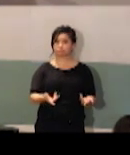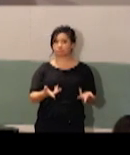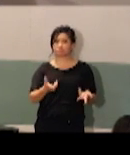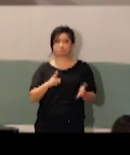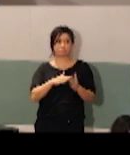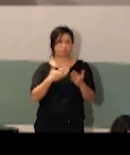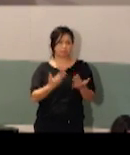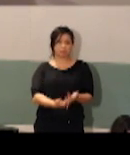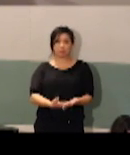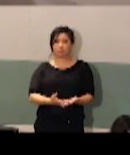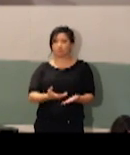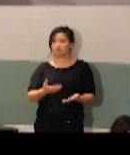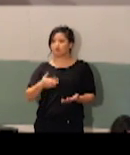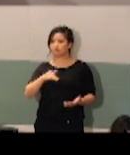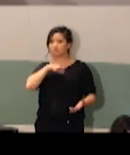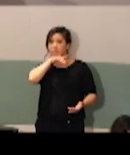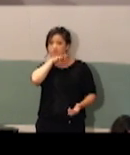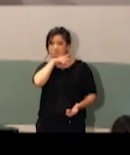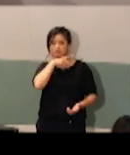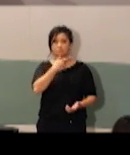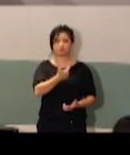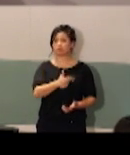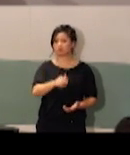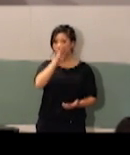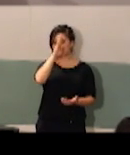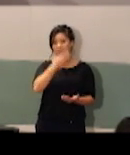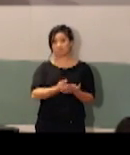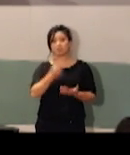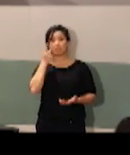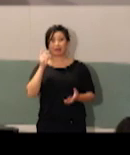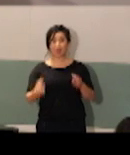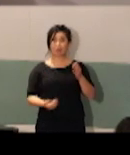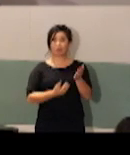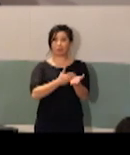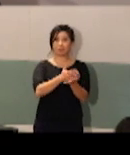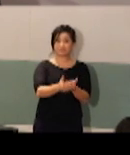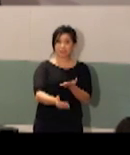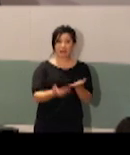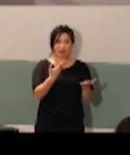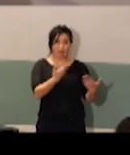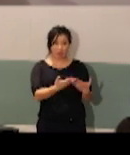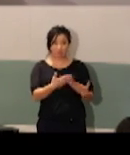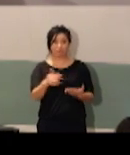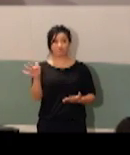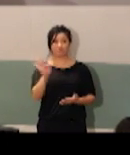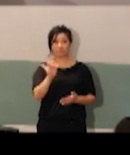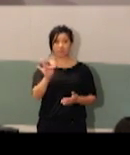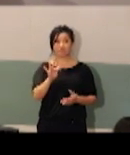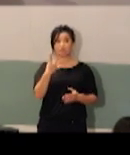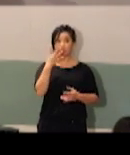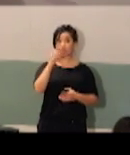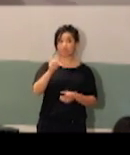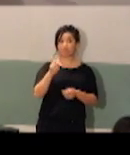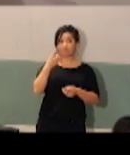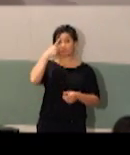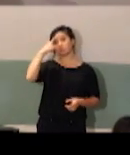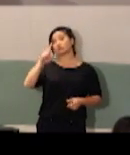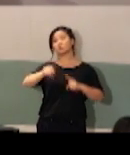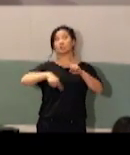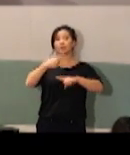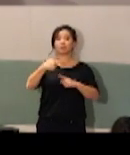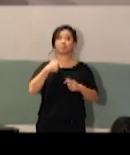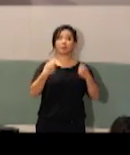E para abrir as aulas em fevereiro, 40 dias depois, eu tive que fazer um mutirão e reformar 300 escolas que